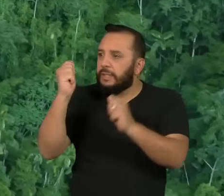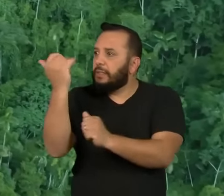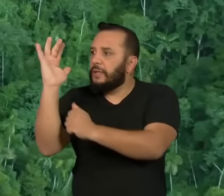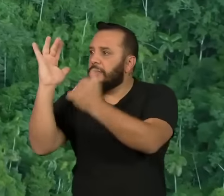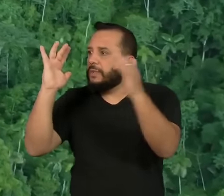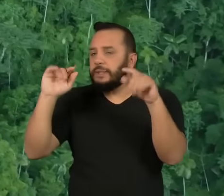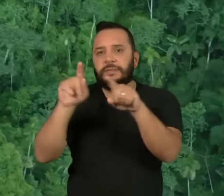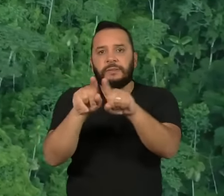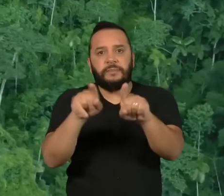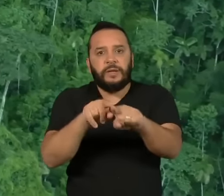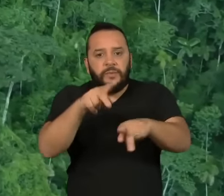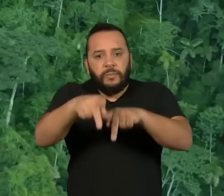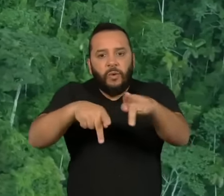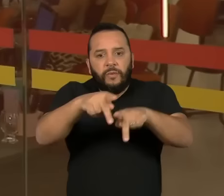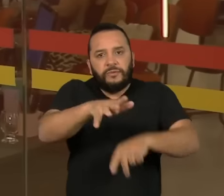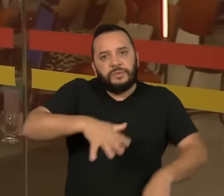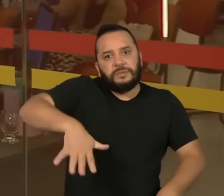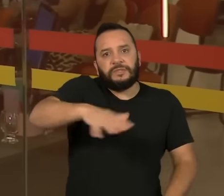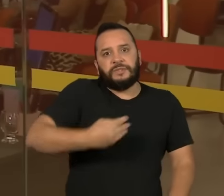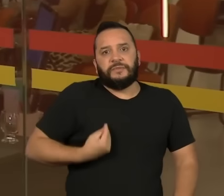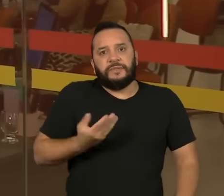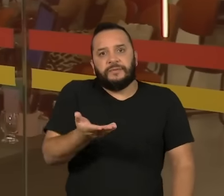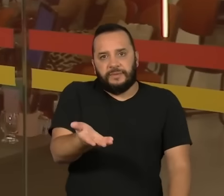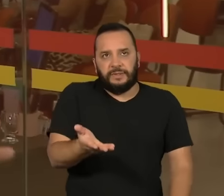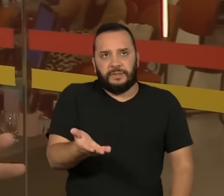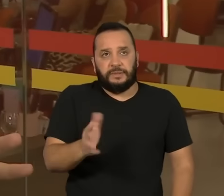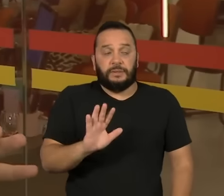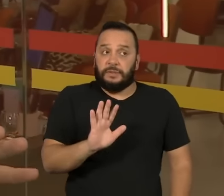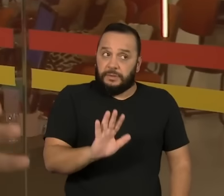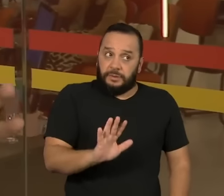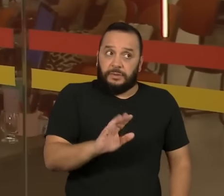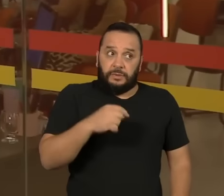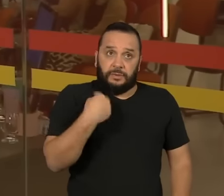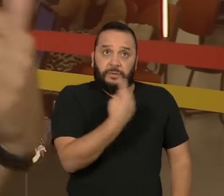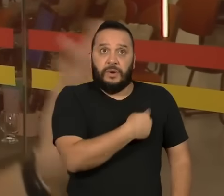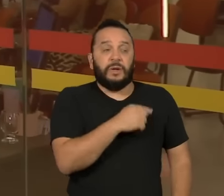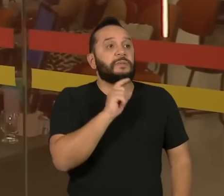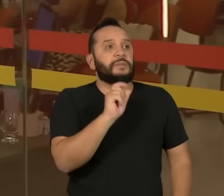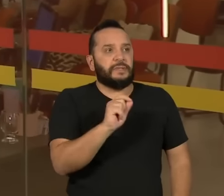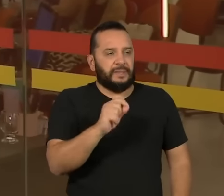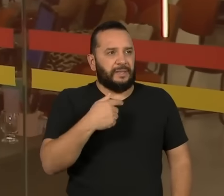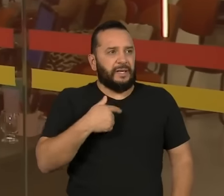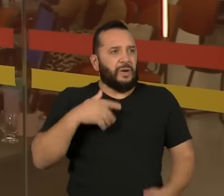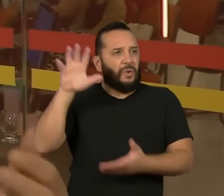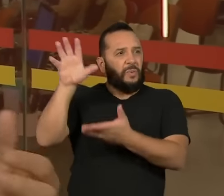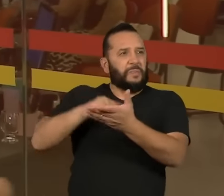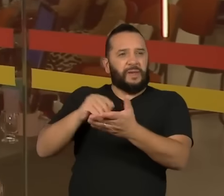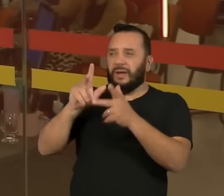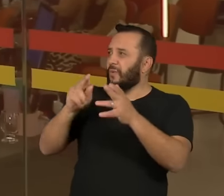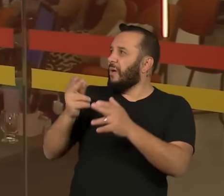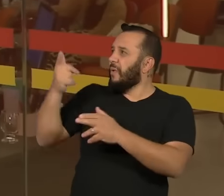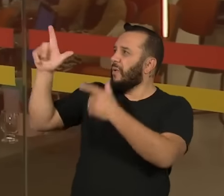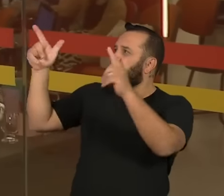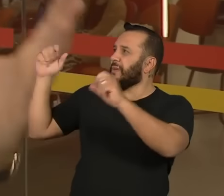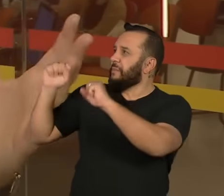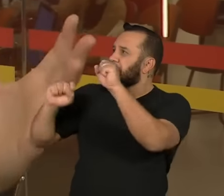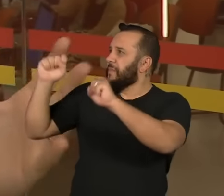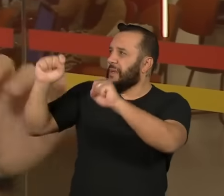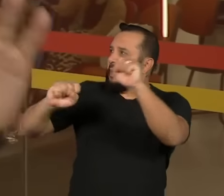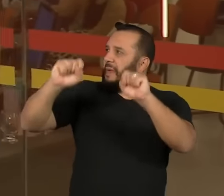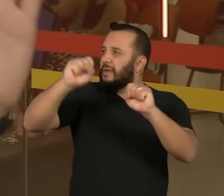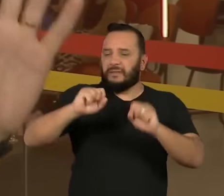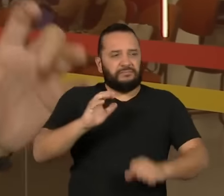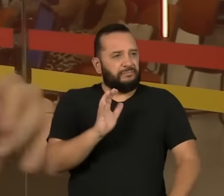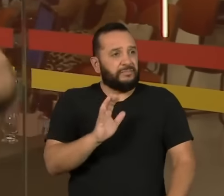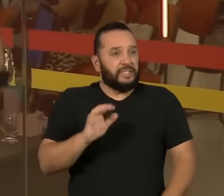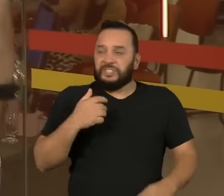comunidades tradicionais. A gente não pode se colocar na estratégia de apenas repetir os modelos feitos até agora, que é produzir em larguíssima escala